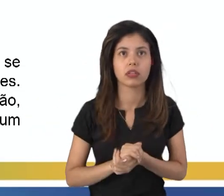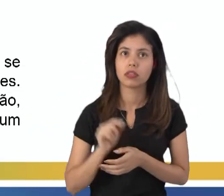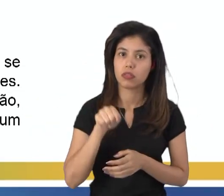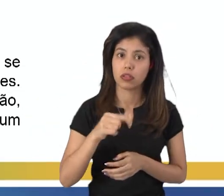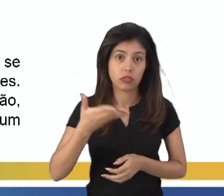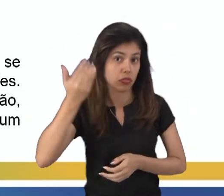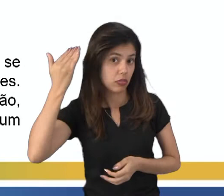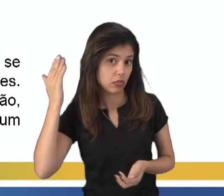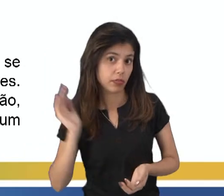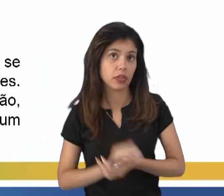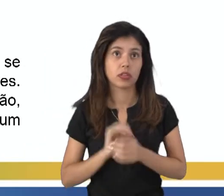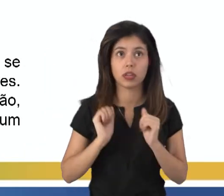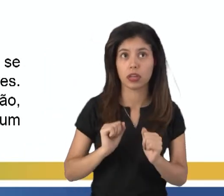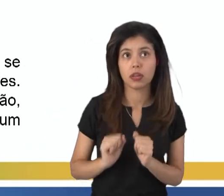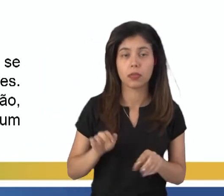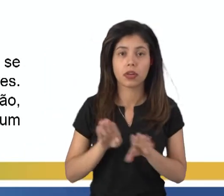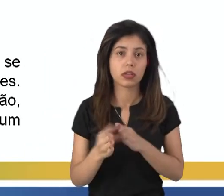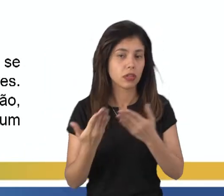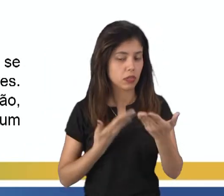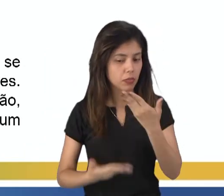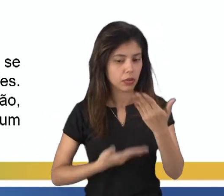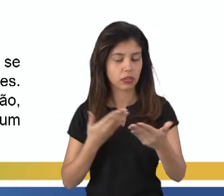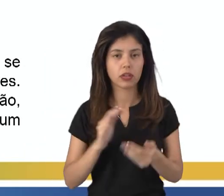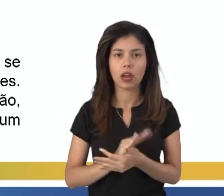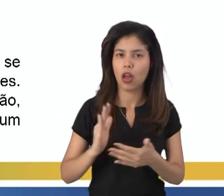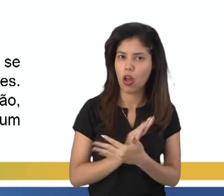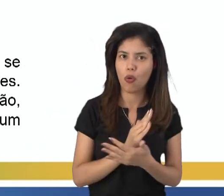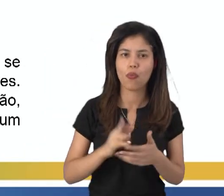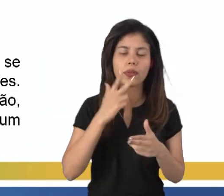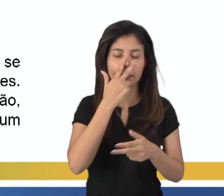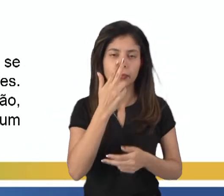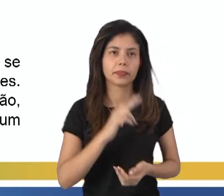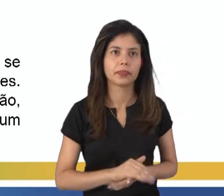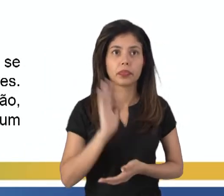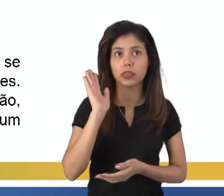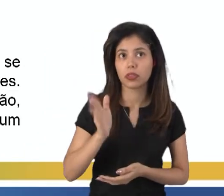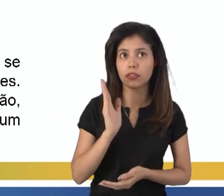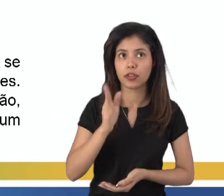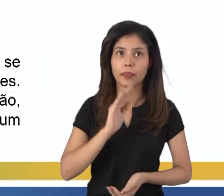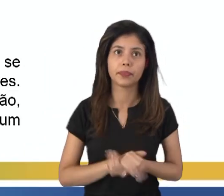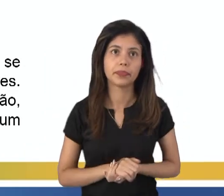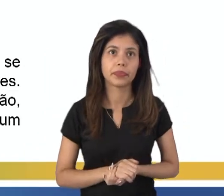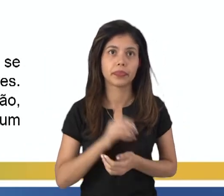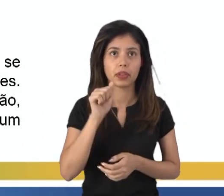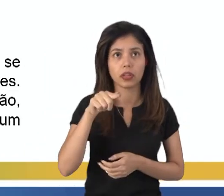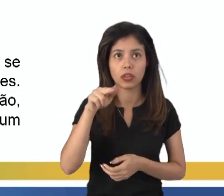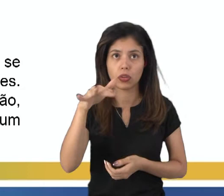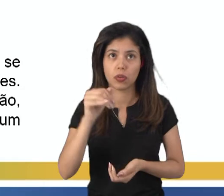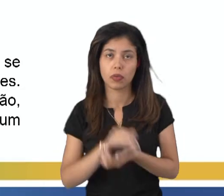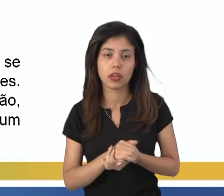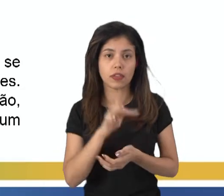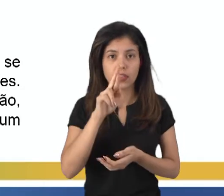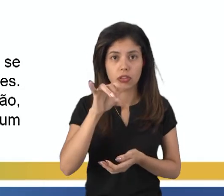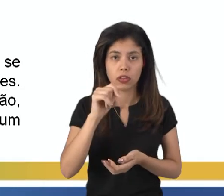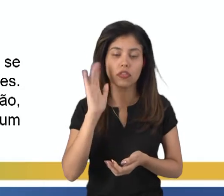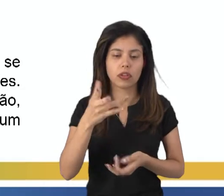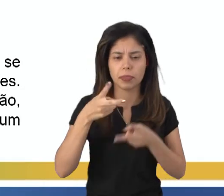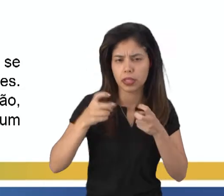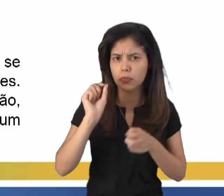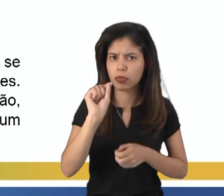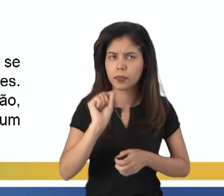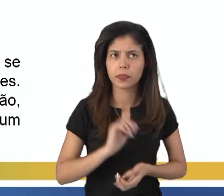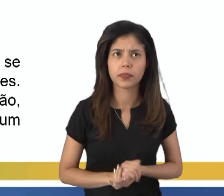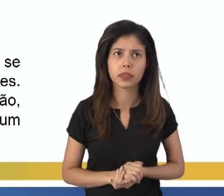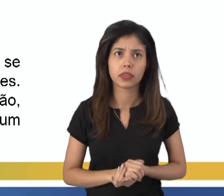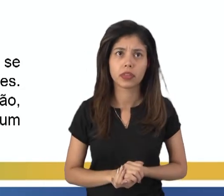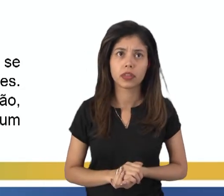tinham antigamente, mas que podem compartilhar algumas semelhanças. Já as evidências anatômicas e fisiológicas, o que a gente percebe?